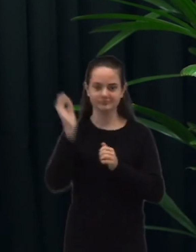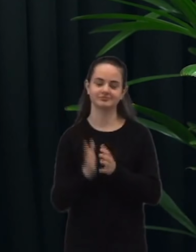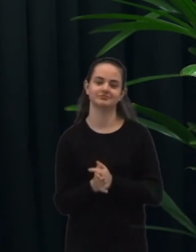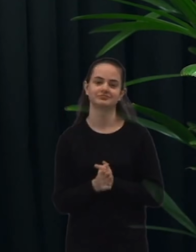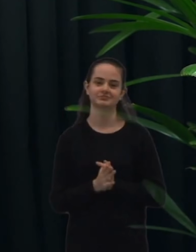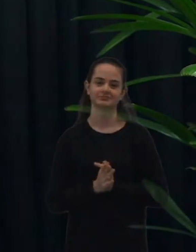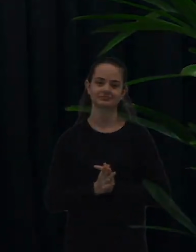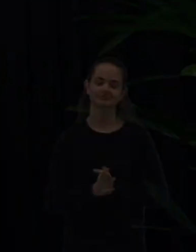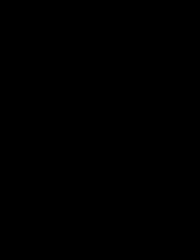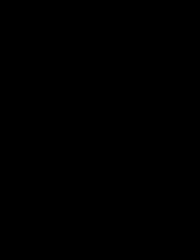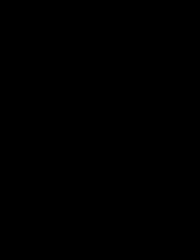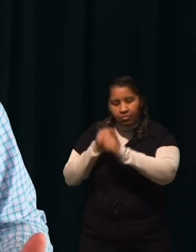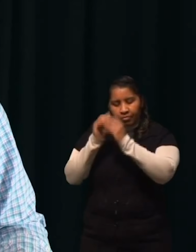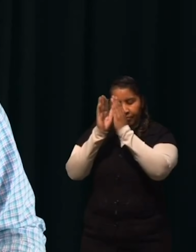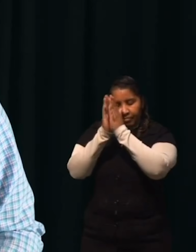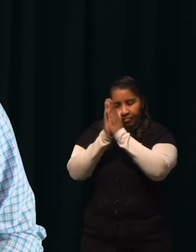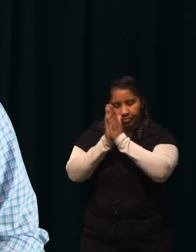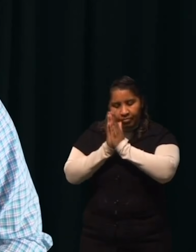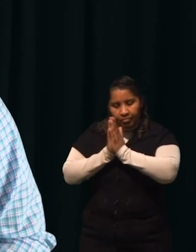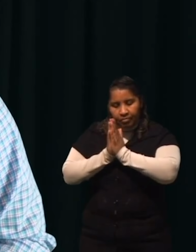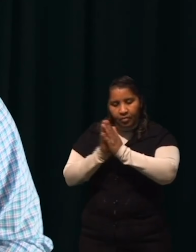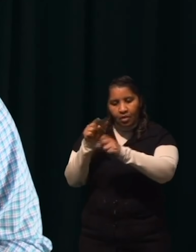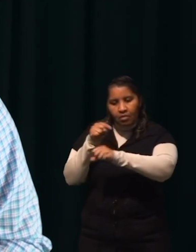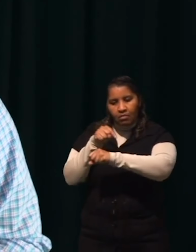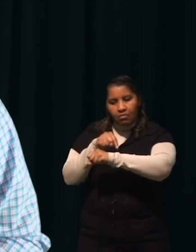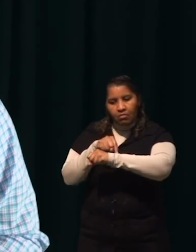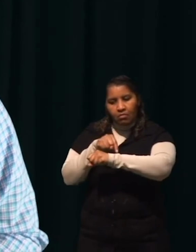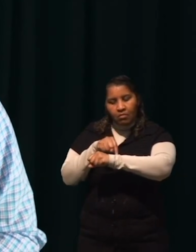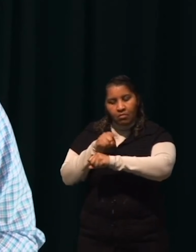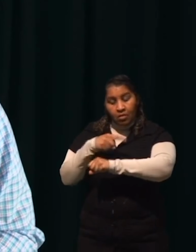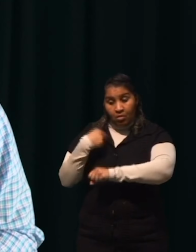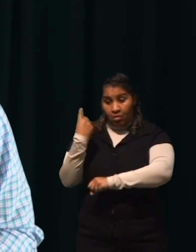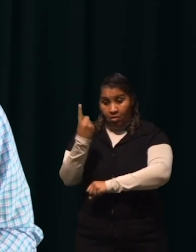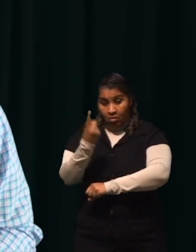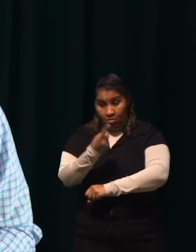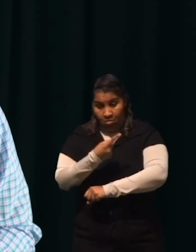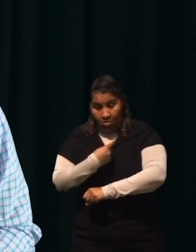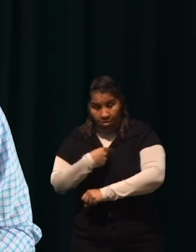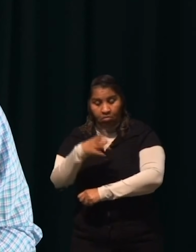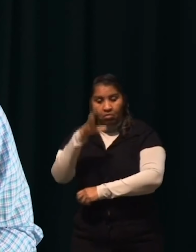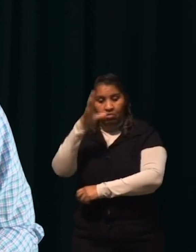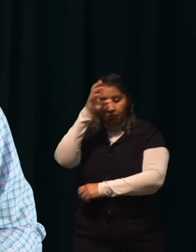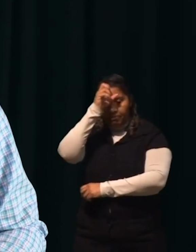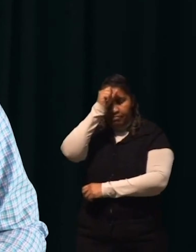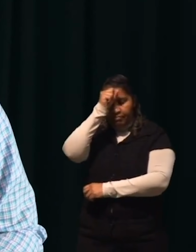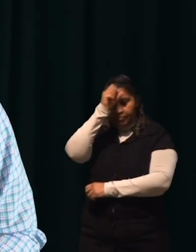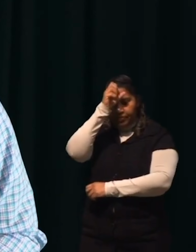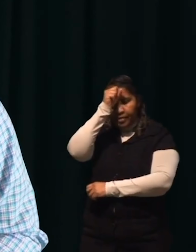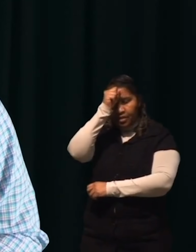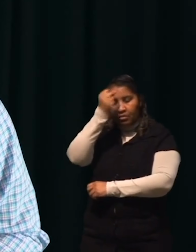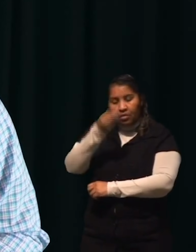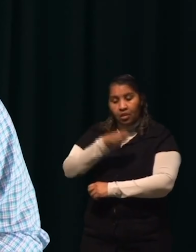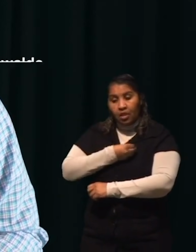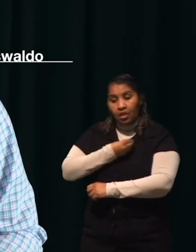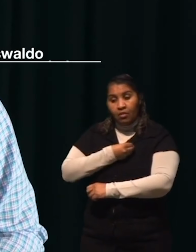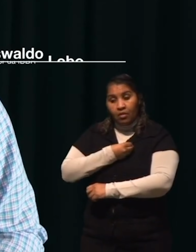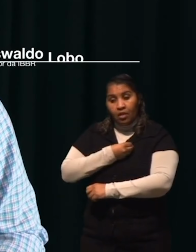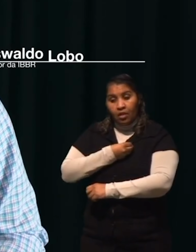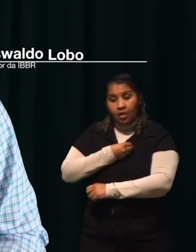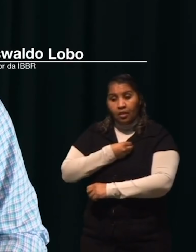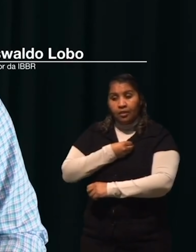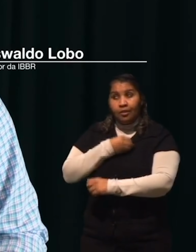e seja feliz. Esse momento de adoração é o momento em que nós aprendemos